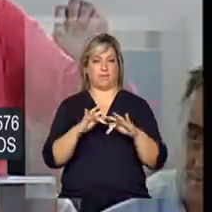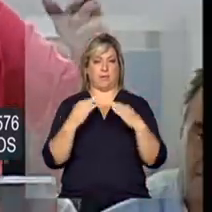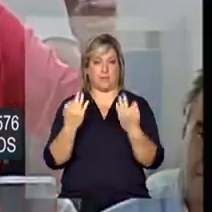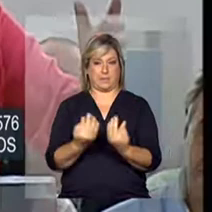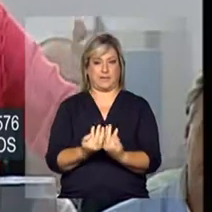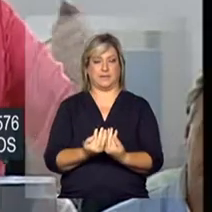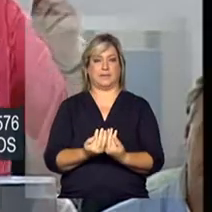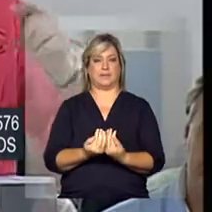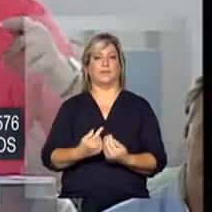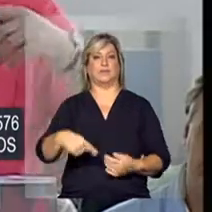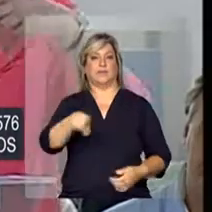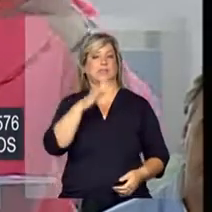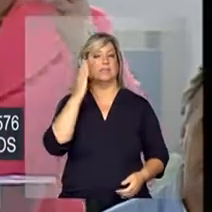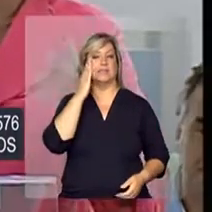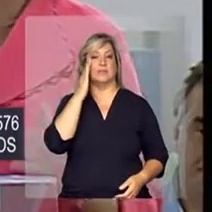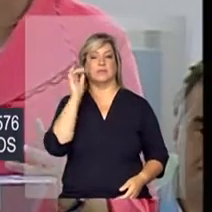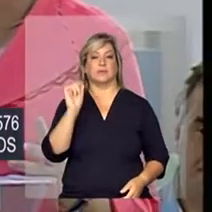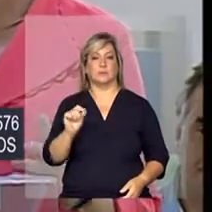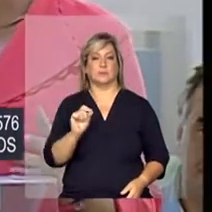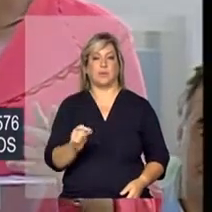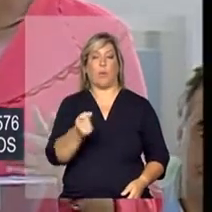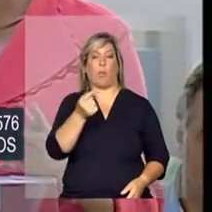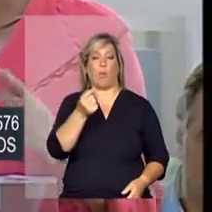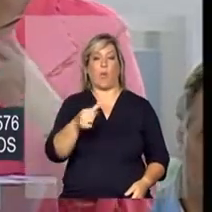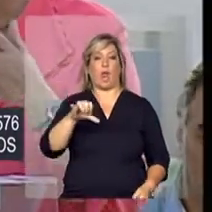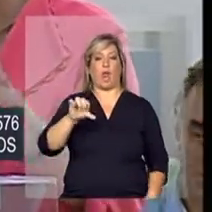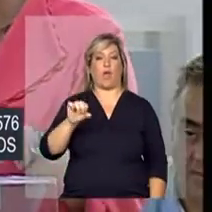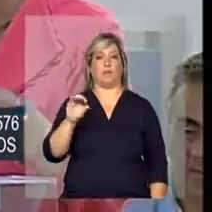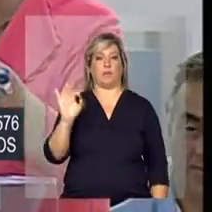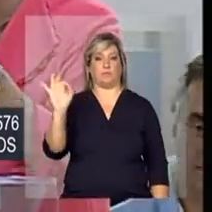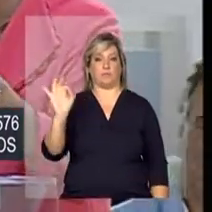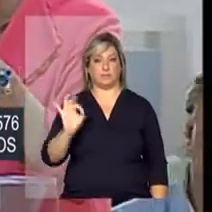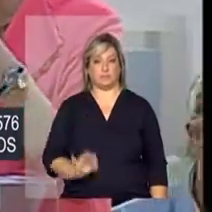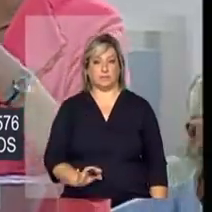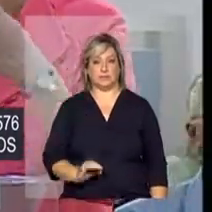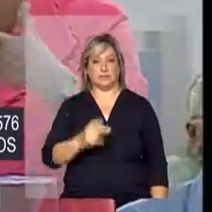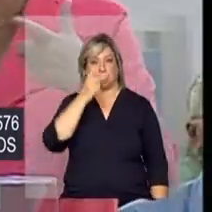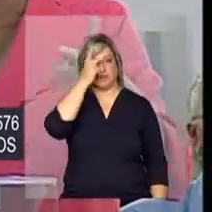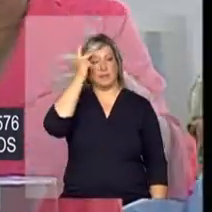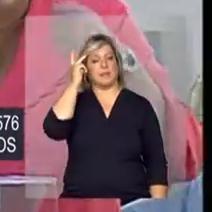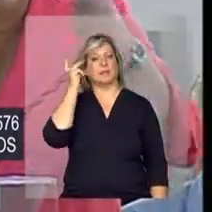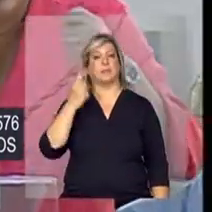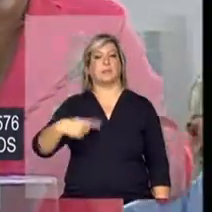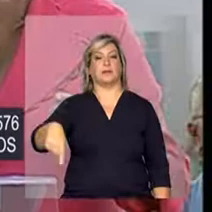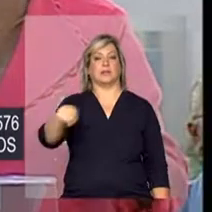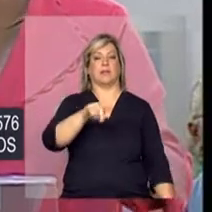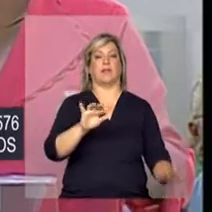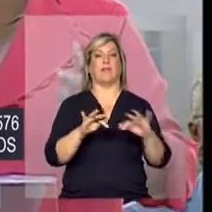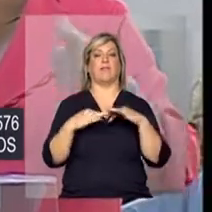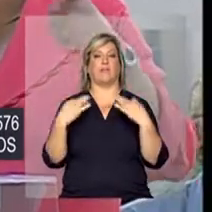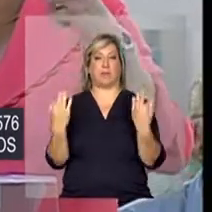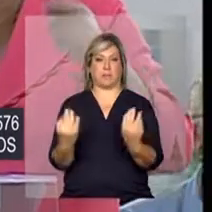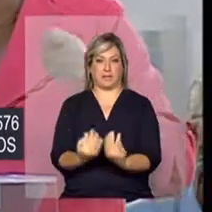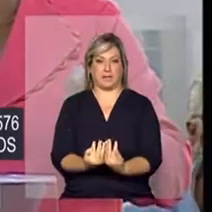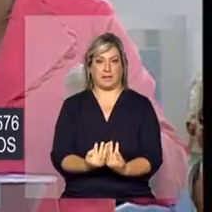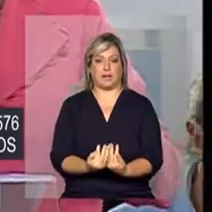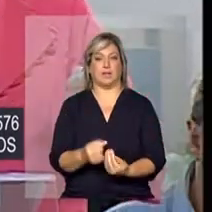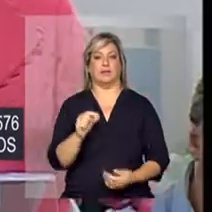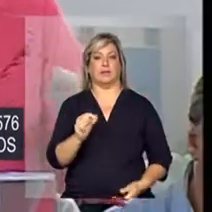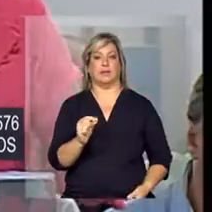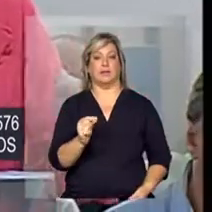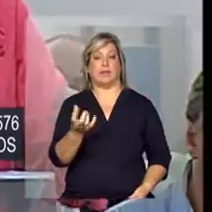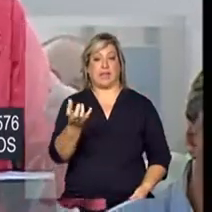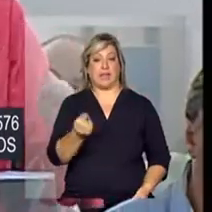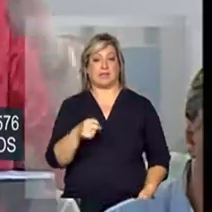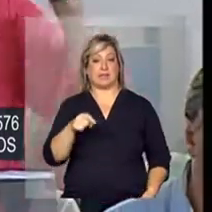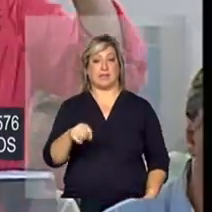e vocês sabem que quase 90% das pessoas, das famílias que recebe